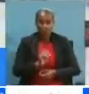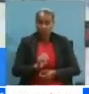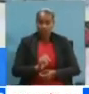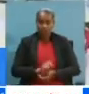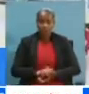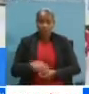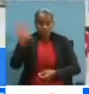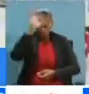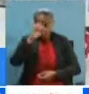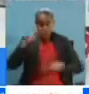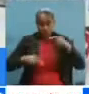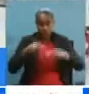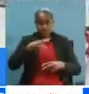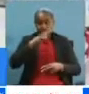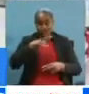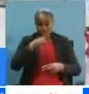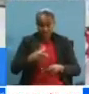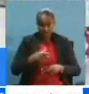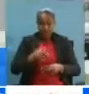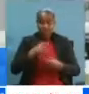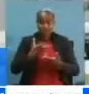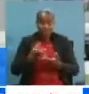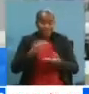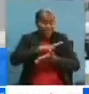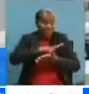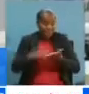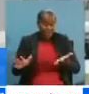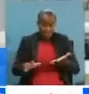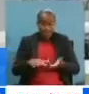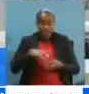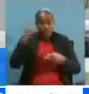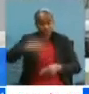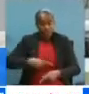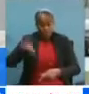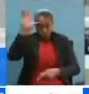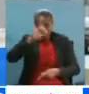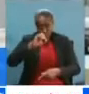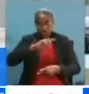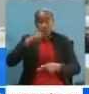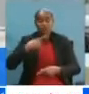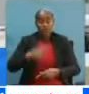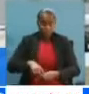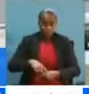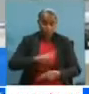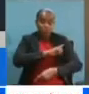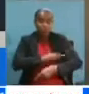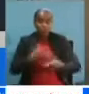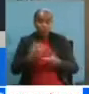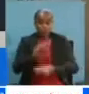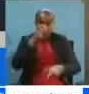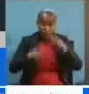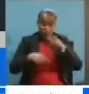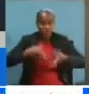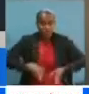Ministro das Finanças, por sua vez, deixou claro que não há nada que obrigue o governo a repor o poder de compra dos trabalhadores cabo-verdianos, tendo